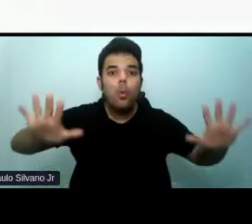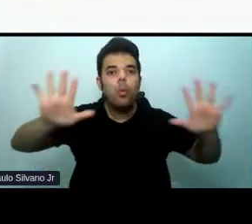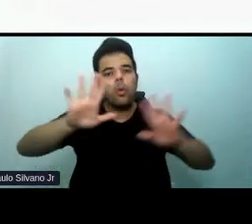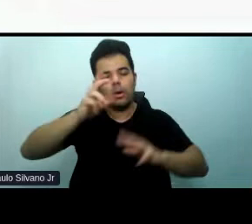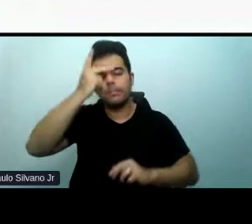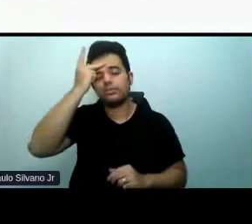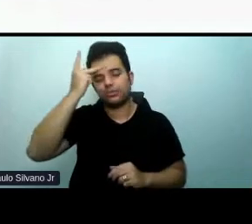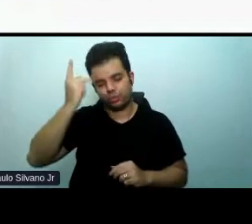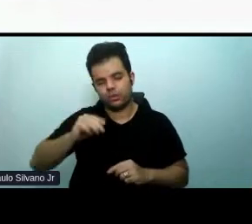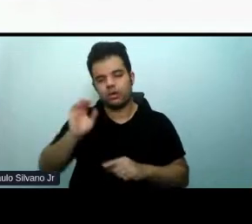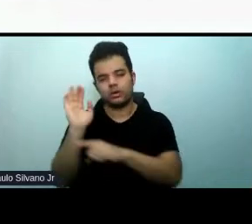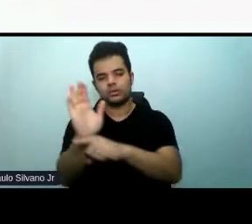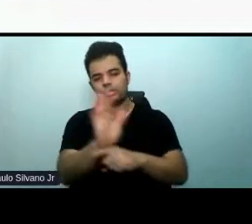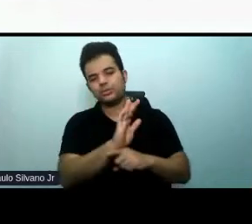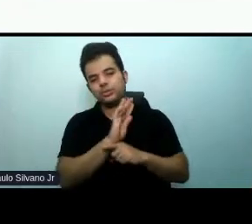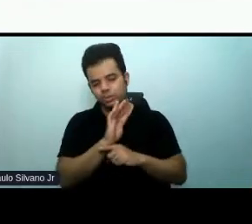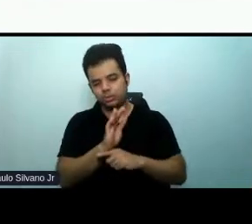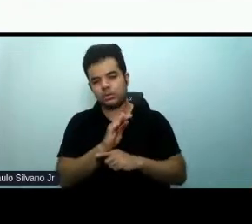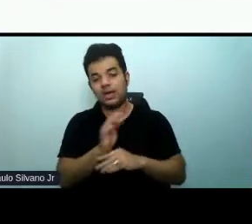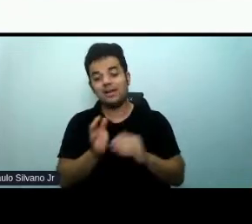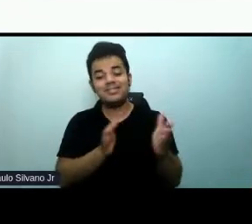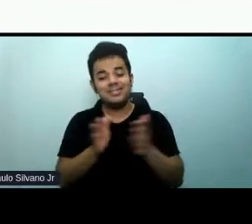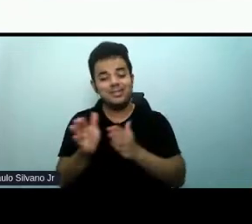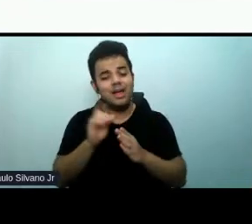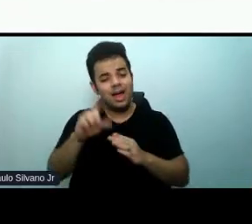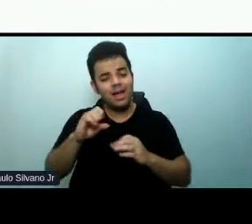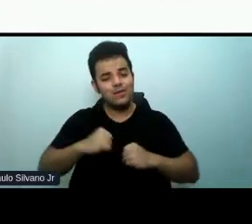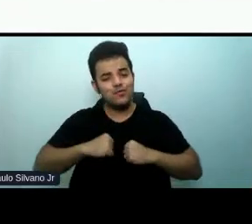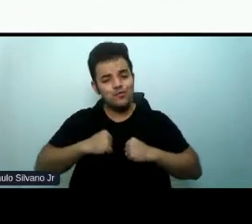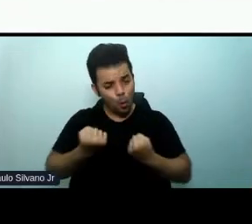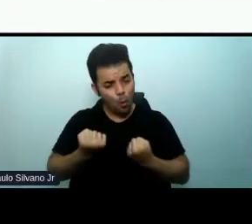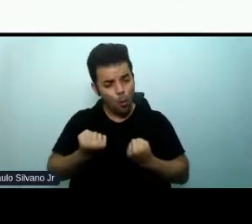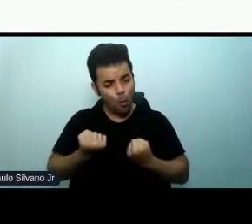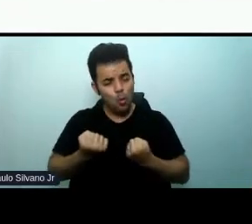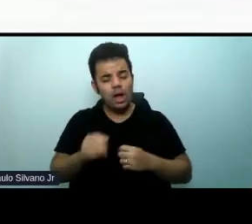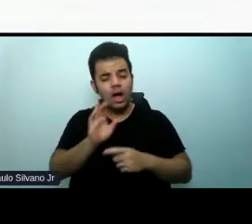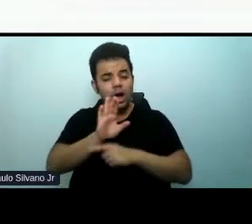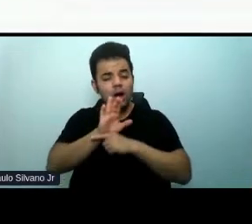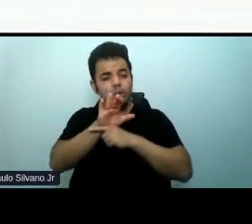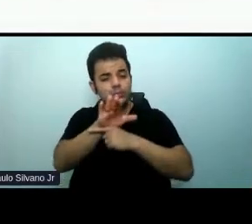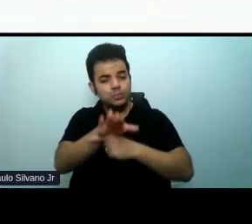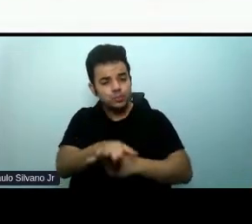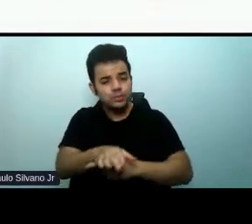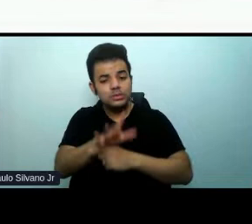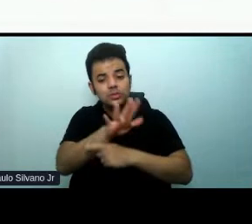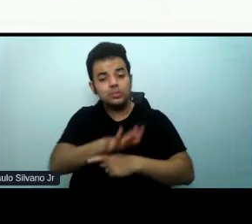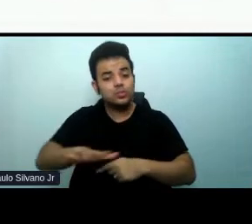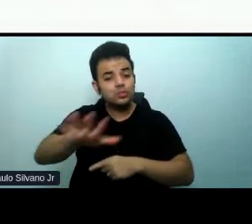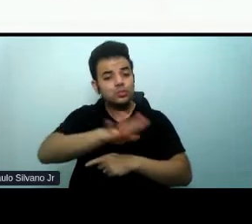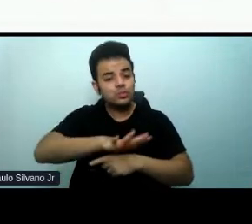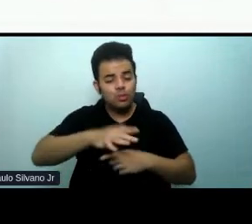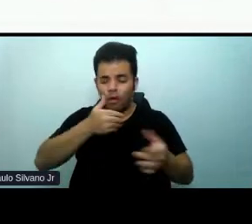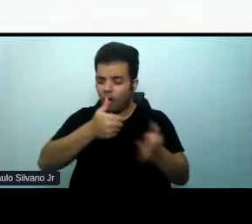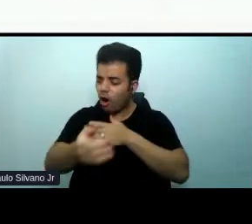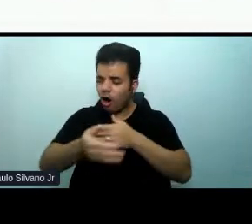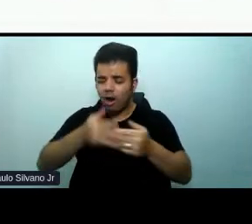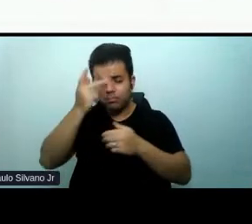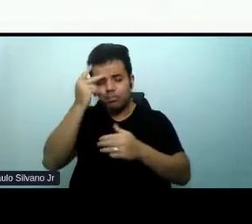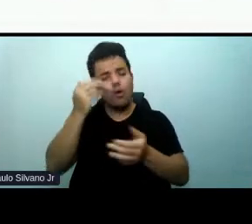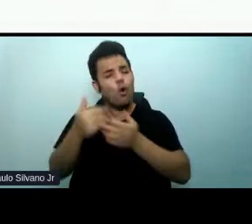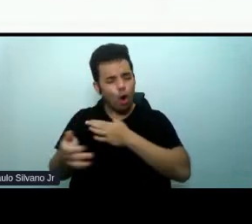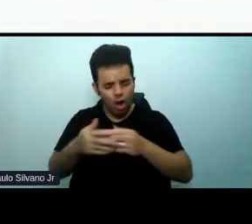A acessibilidade são iniciativas, né? Para oferecer a todos, né?